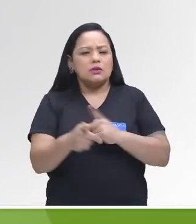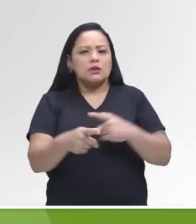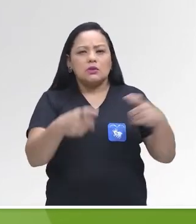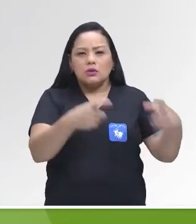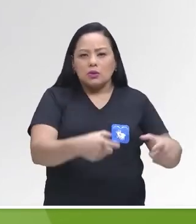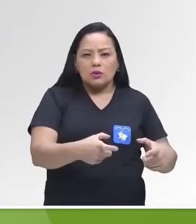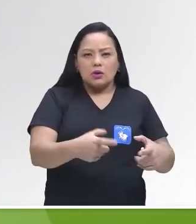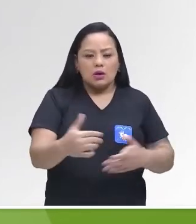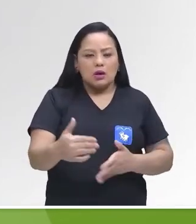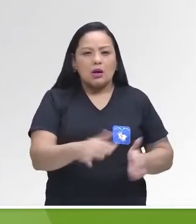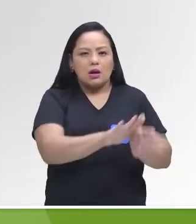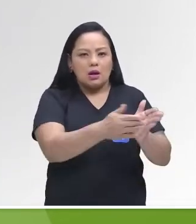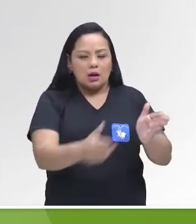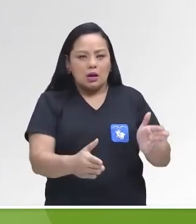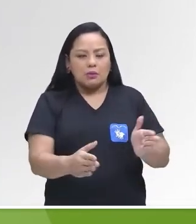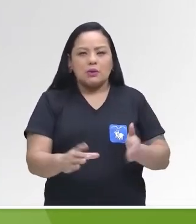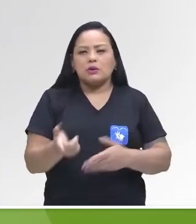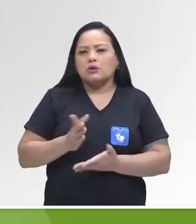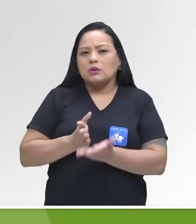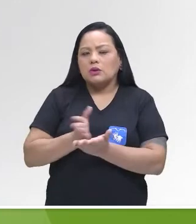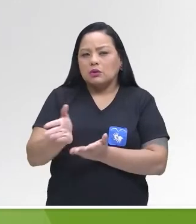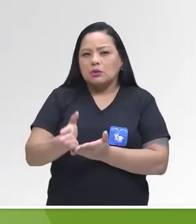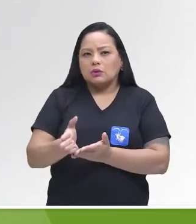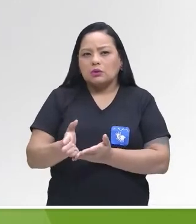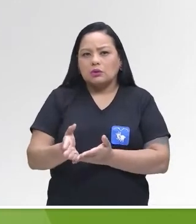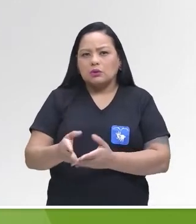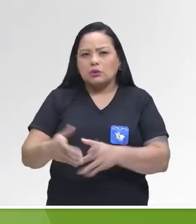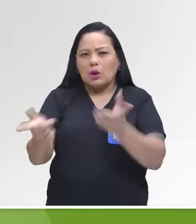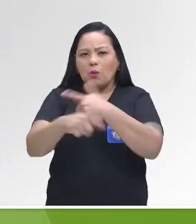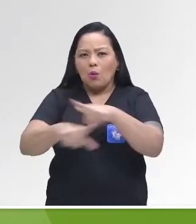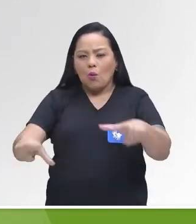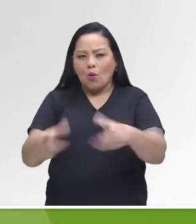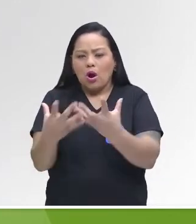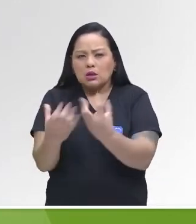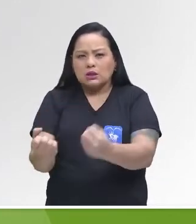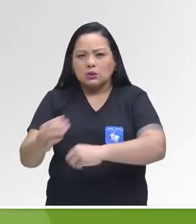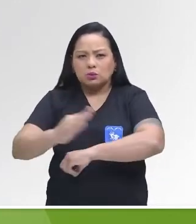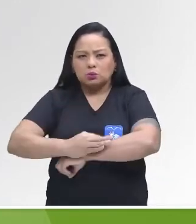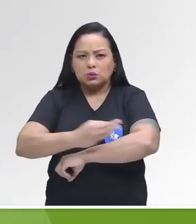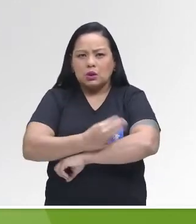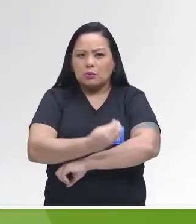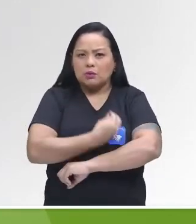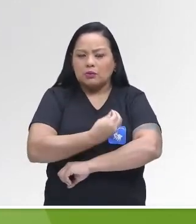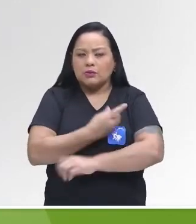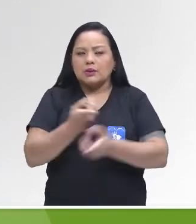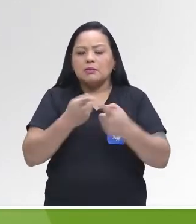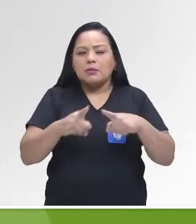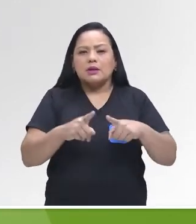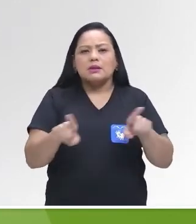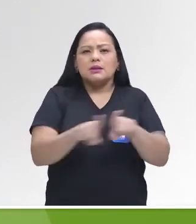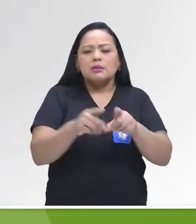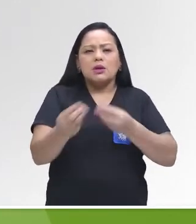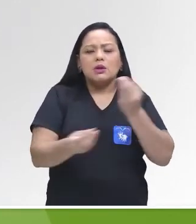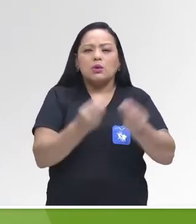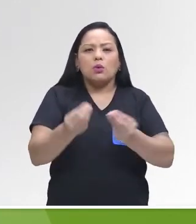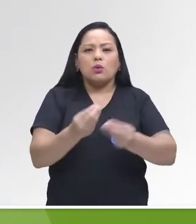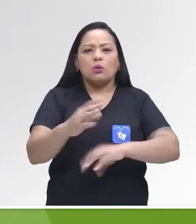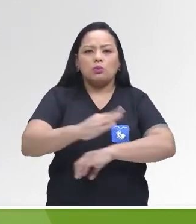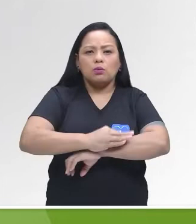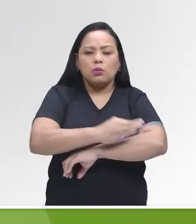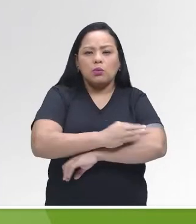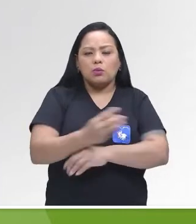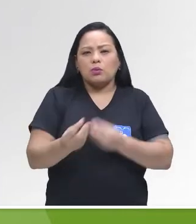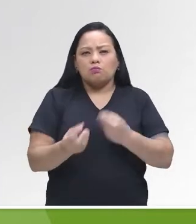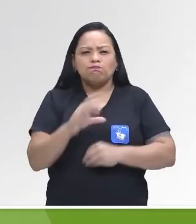Ambiente de mar e a outra vive num ambiente de deserto, que é mais seco, tá bom? E aí vão ter comportamento dos anfíbios que vão ser